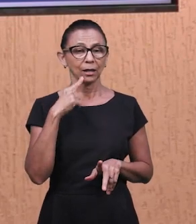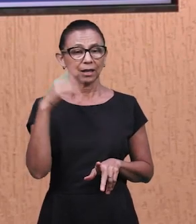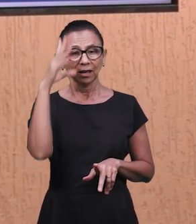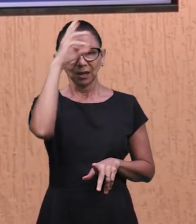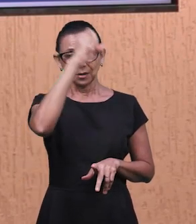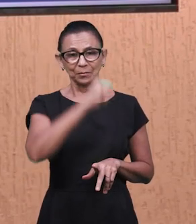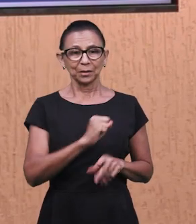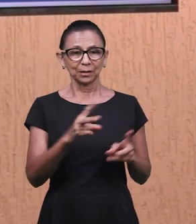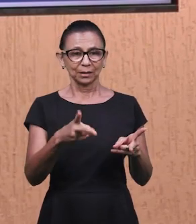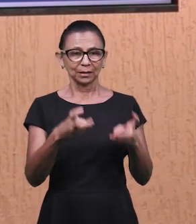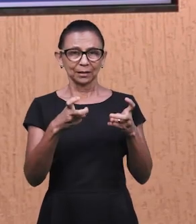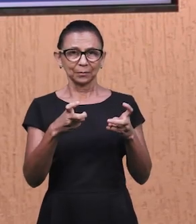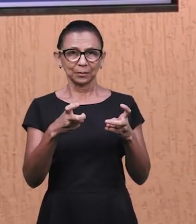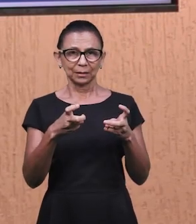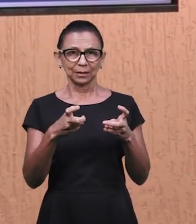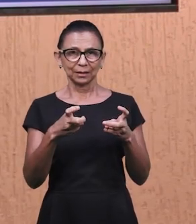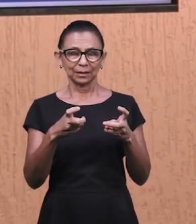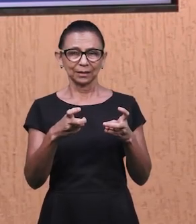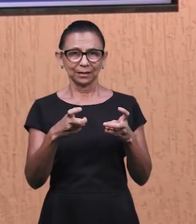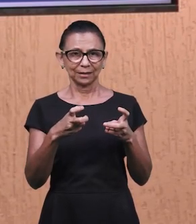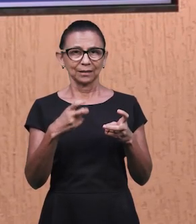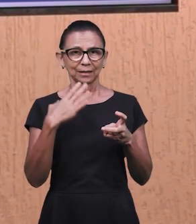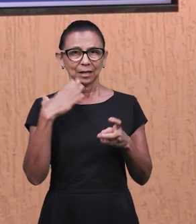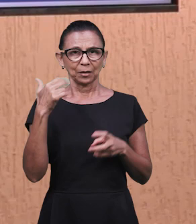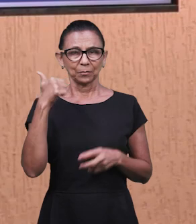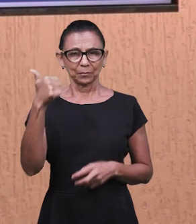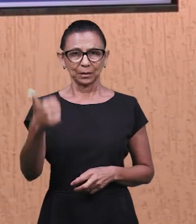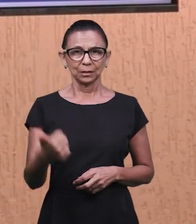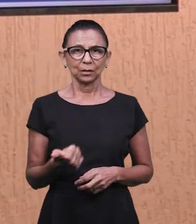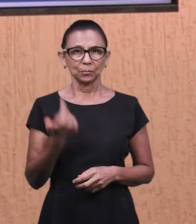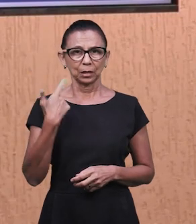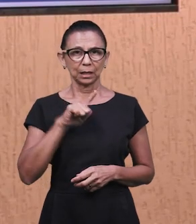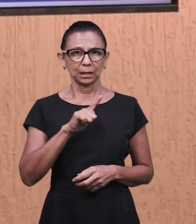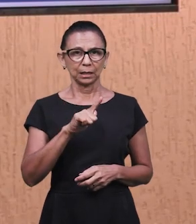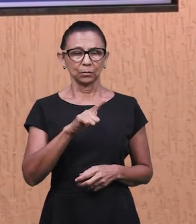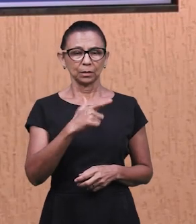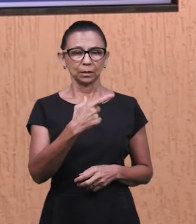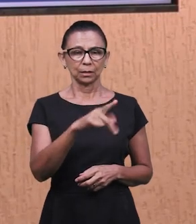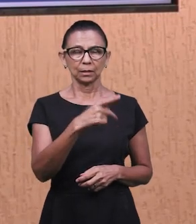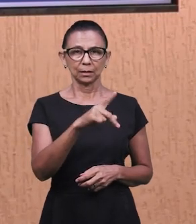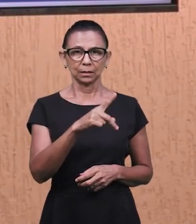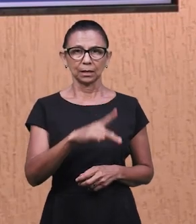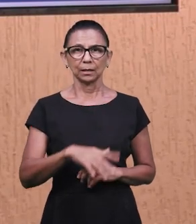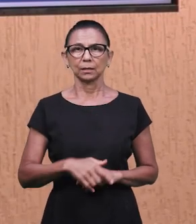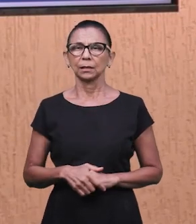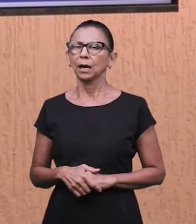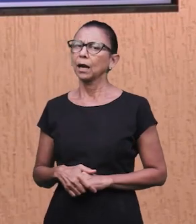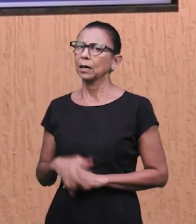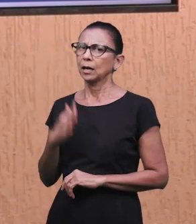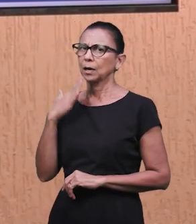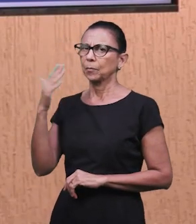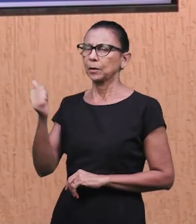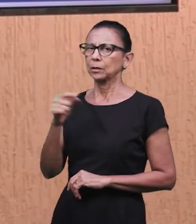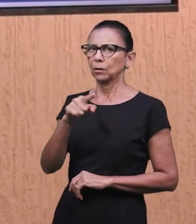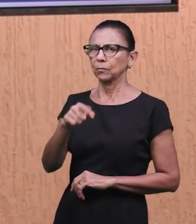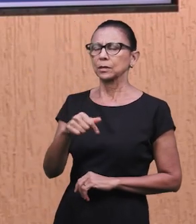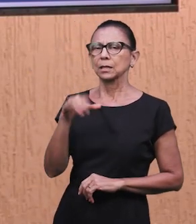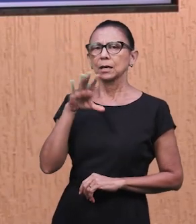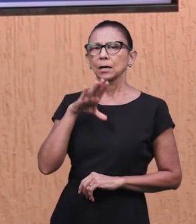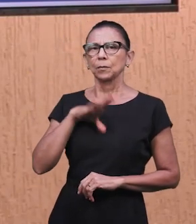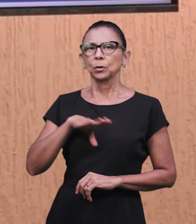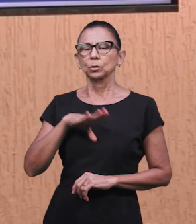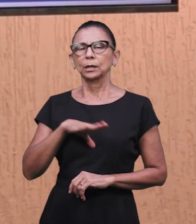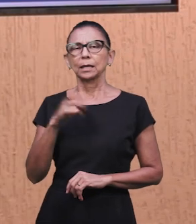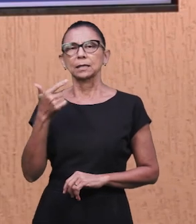do surdo é melhor, é mais ampla. Por quê? Porque é na língua dele. Então, nós temos muito mais conforto em aprendermos algo na